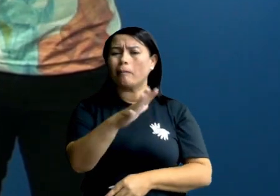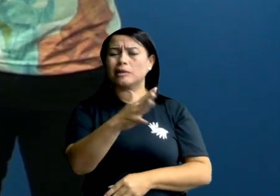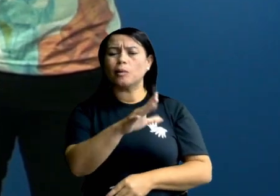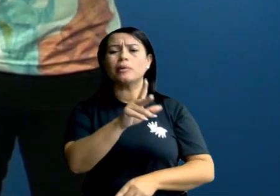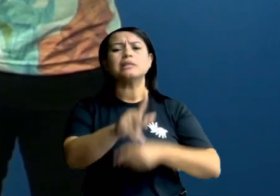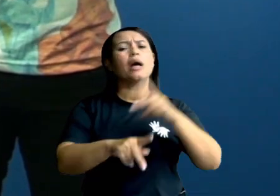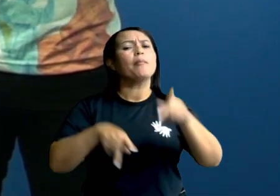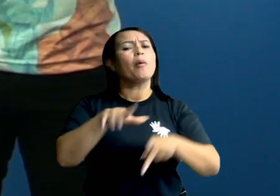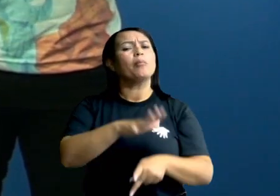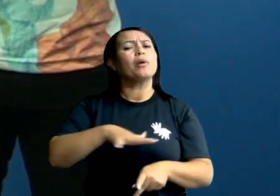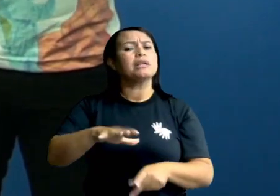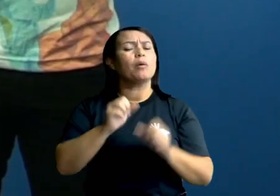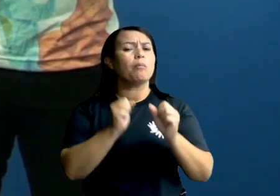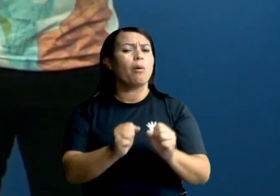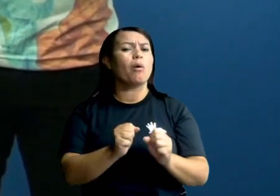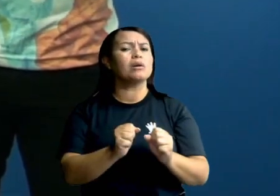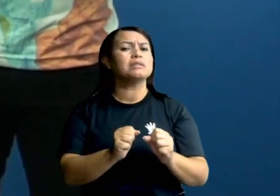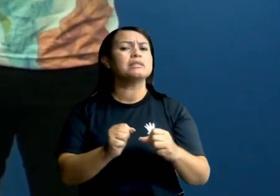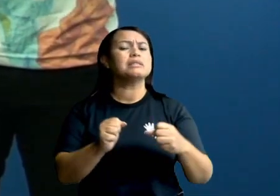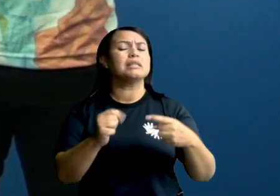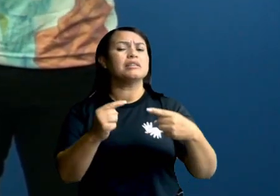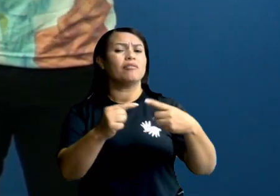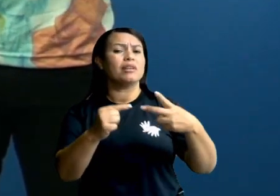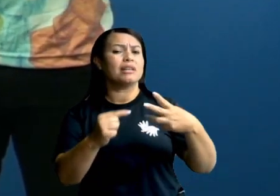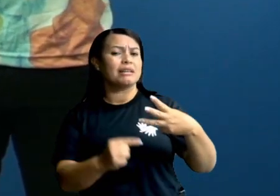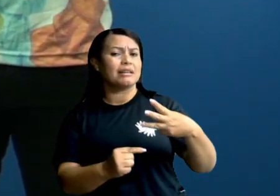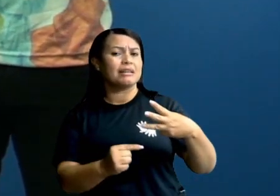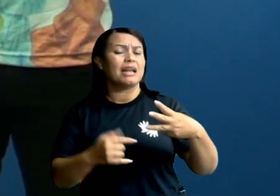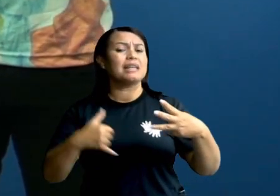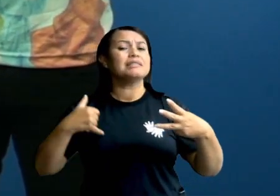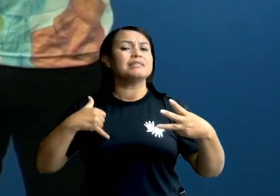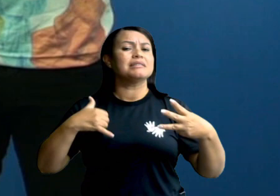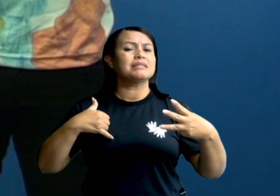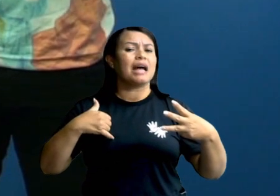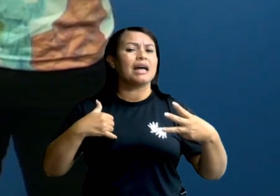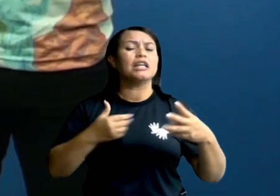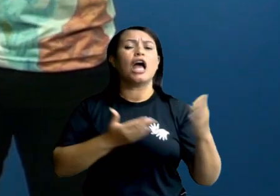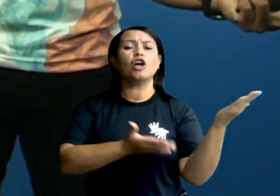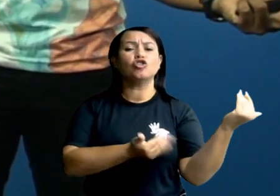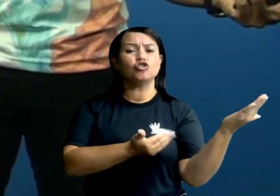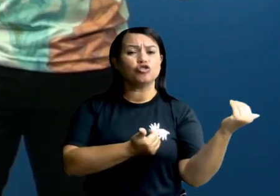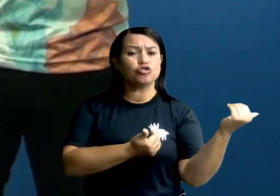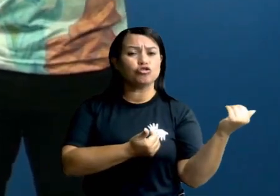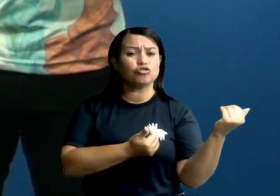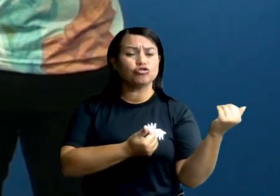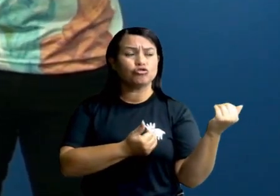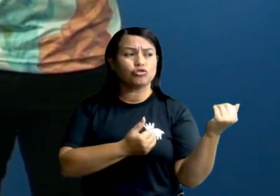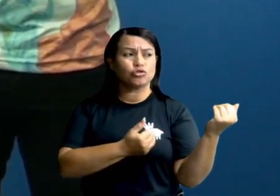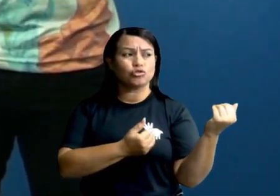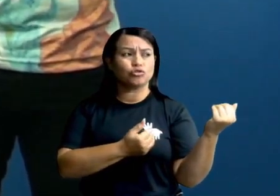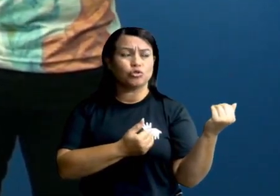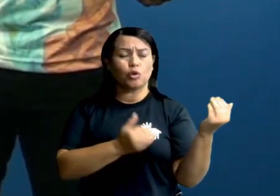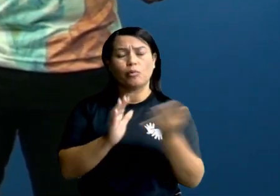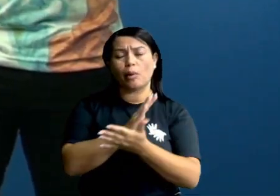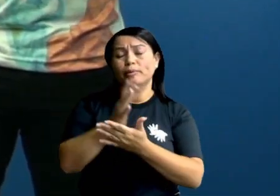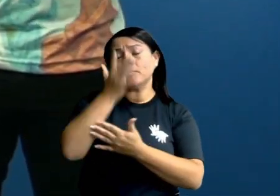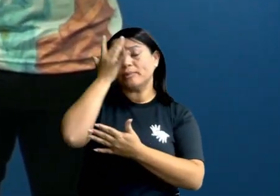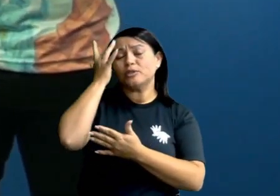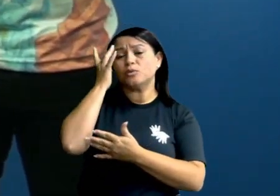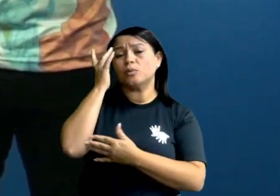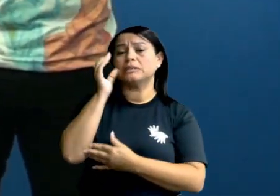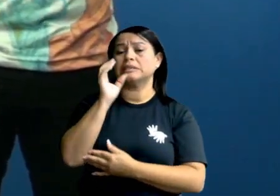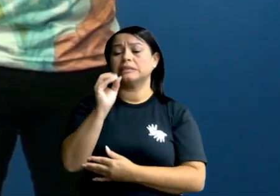população ela pode ser dividida em 3 faixas etárias ou faixas de idade. População jovem, que para alguns especialistas pode ser de 0